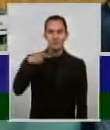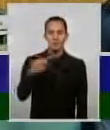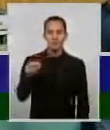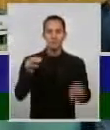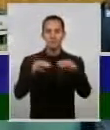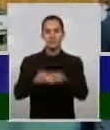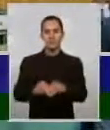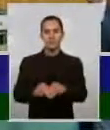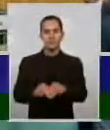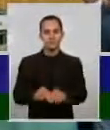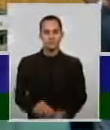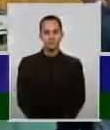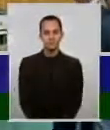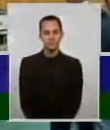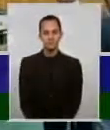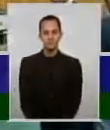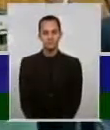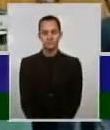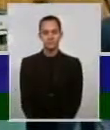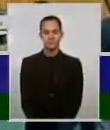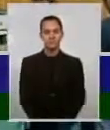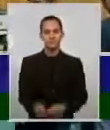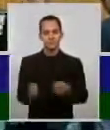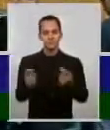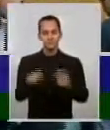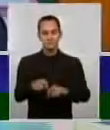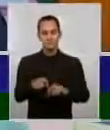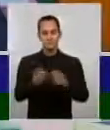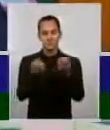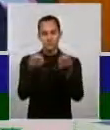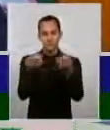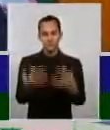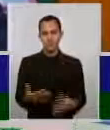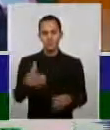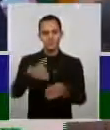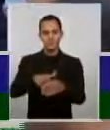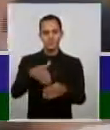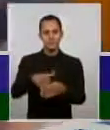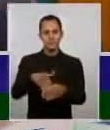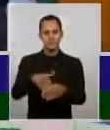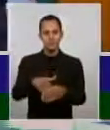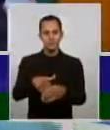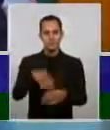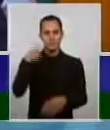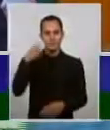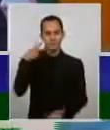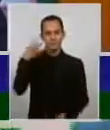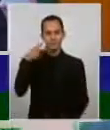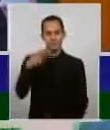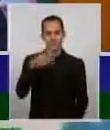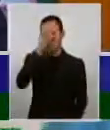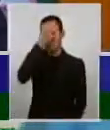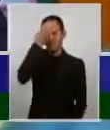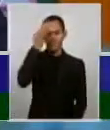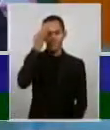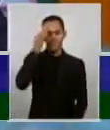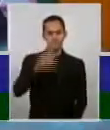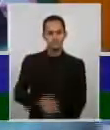do Megabox. Ainda para justificar o seu voto, vereador Felipe